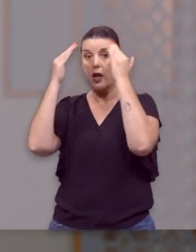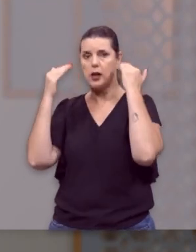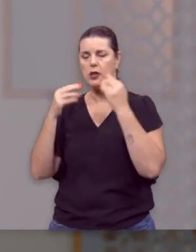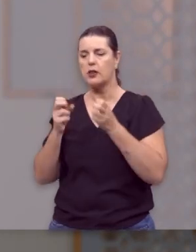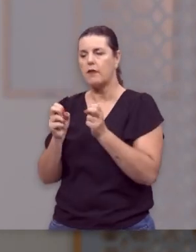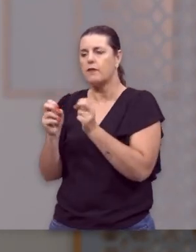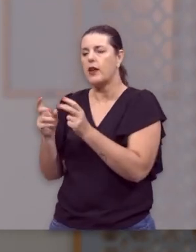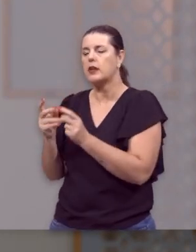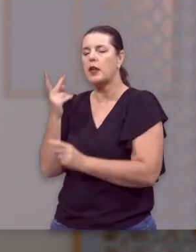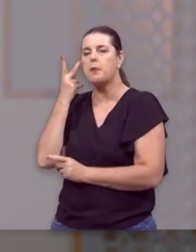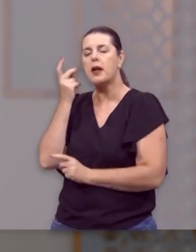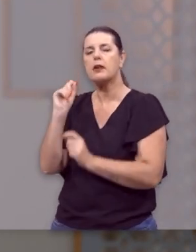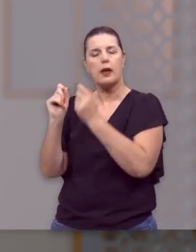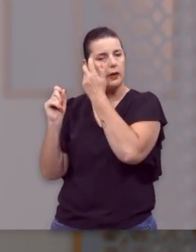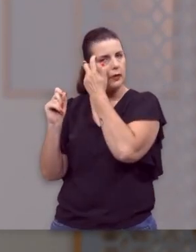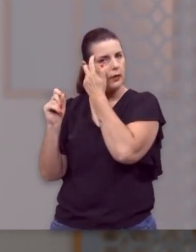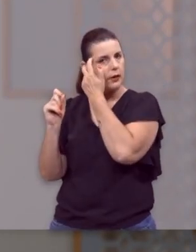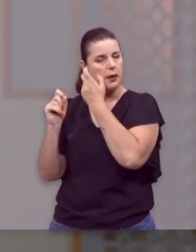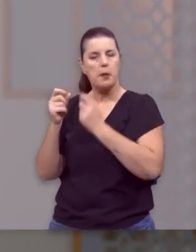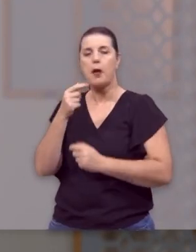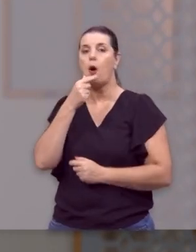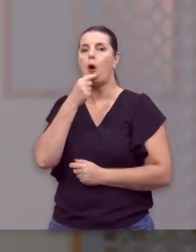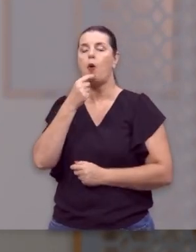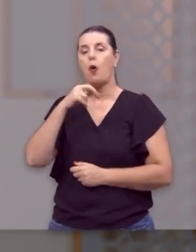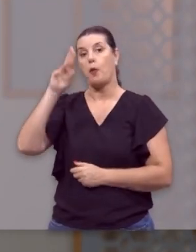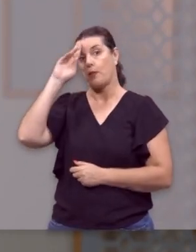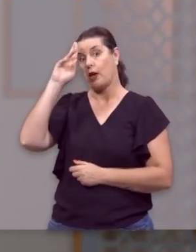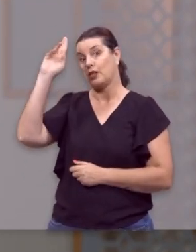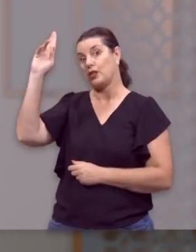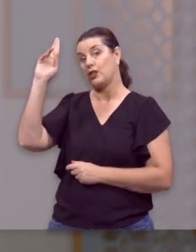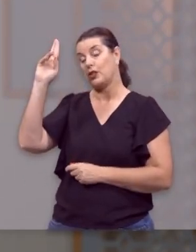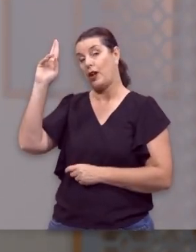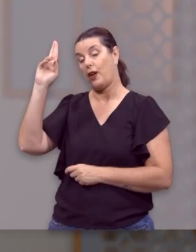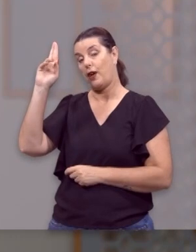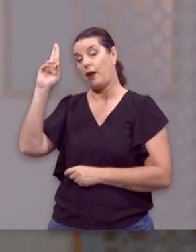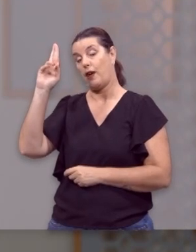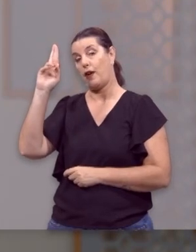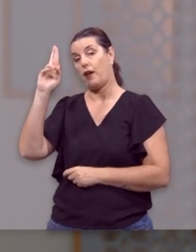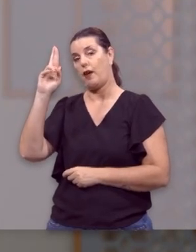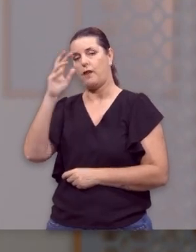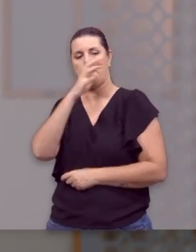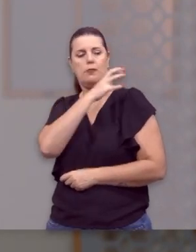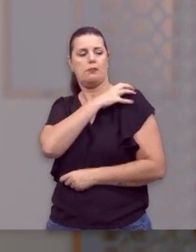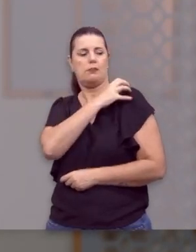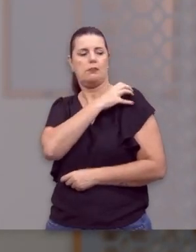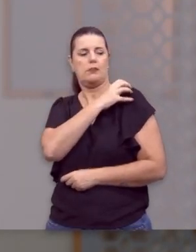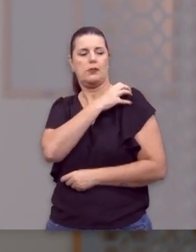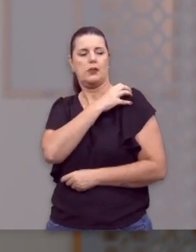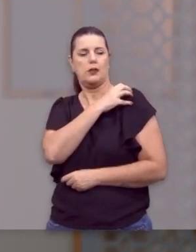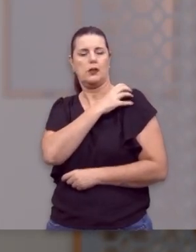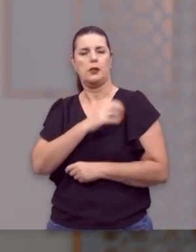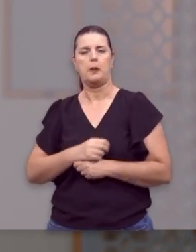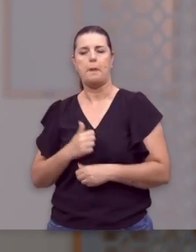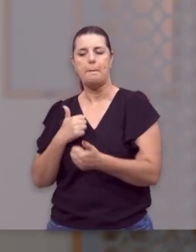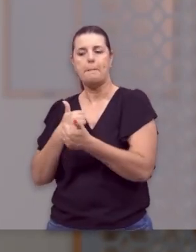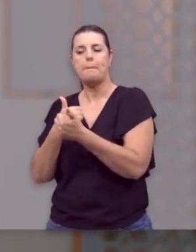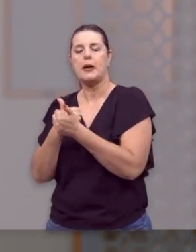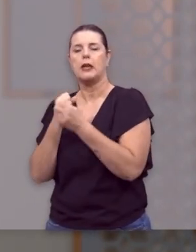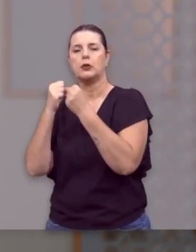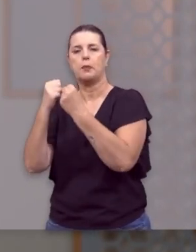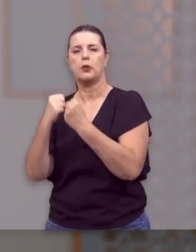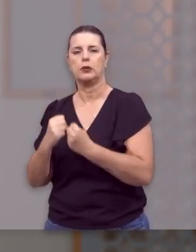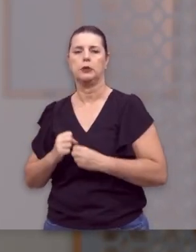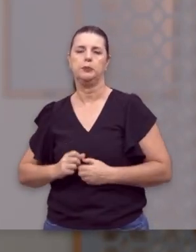E revendido exatamente para Potifar, que era o chefe da guarda do faraó, botando José muito próximo do